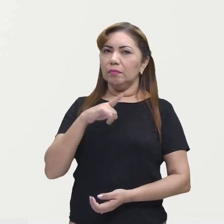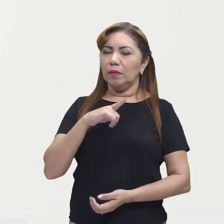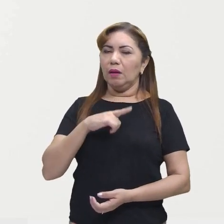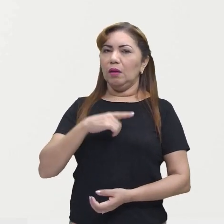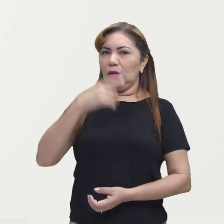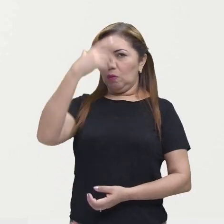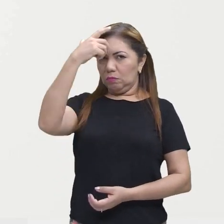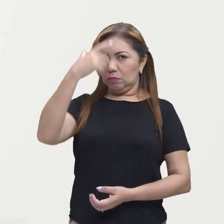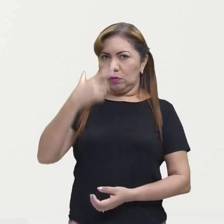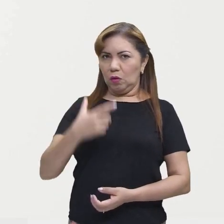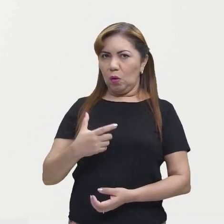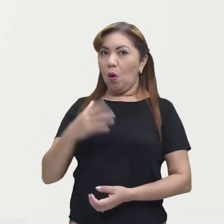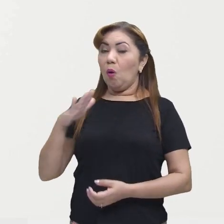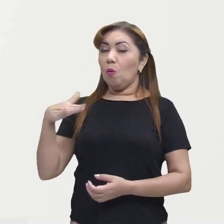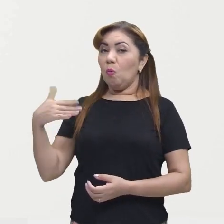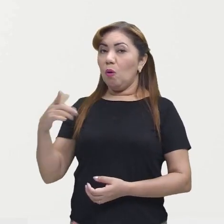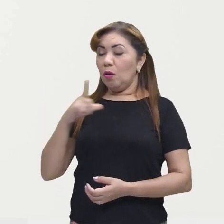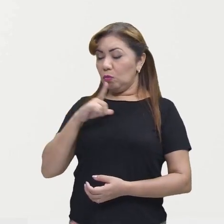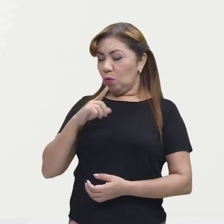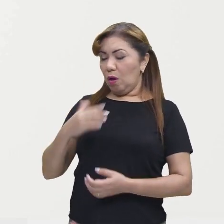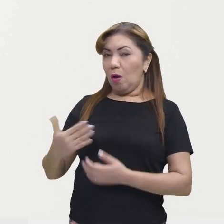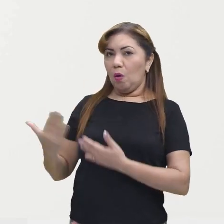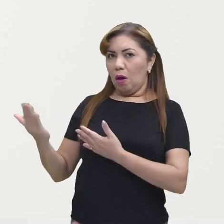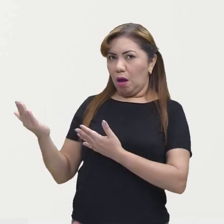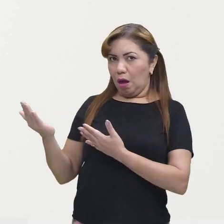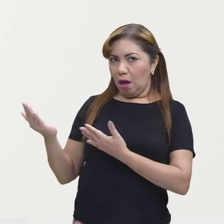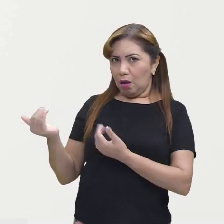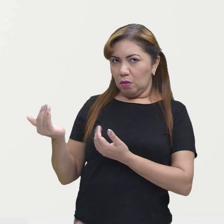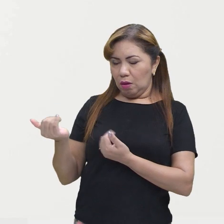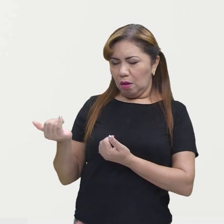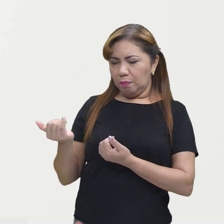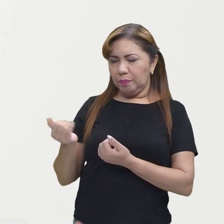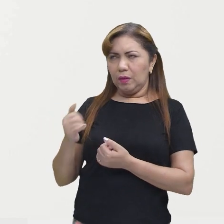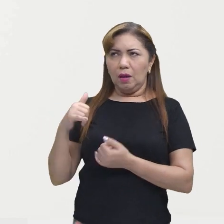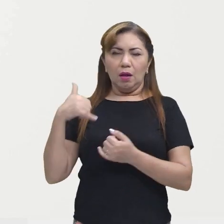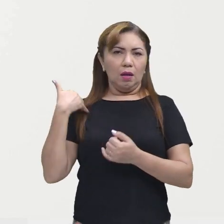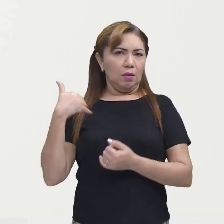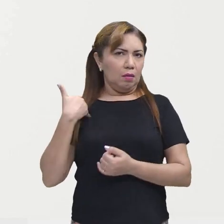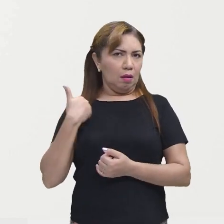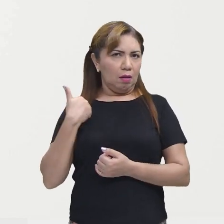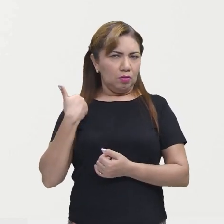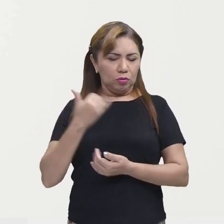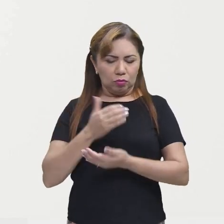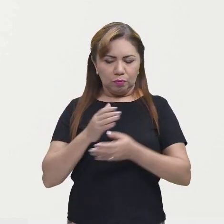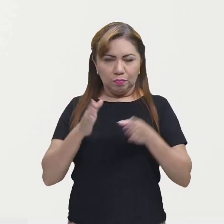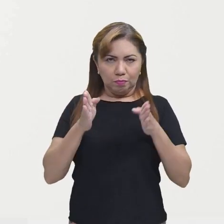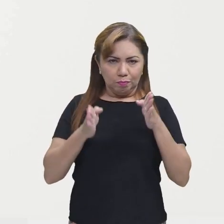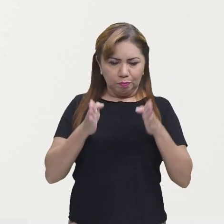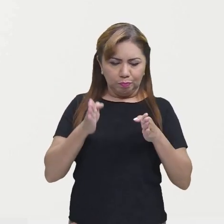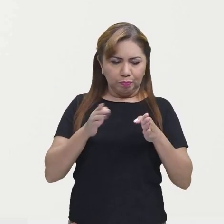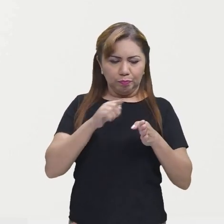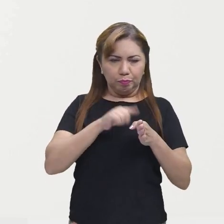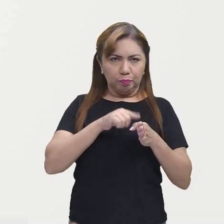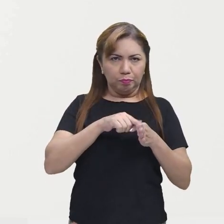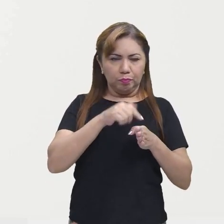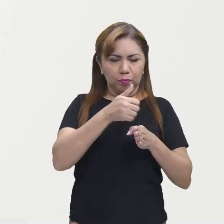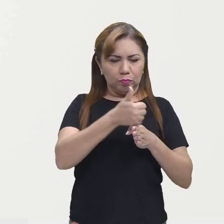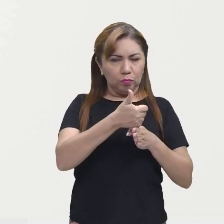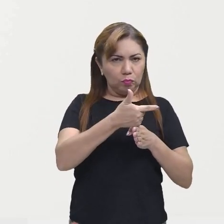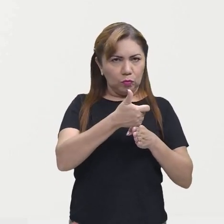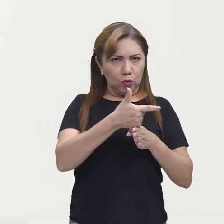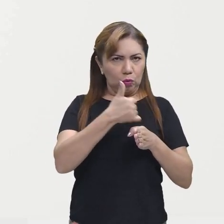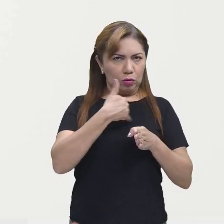a puberdade. Entre os 12 e 15 anos, mais ou menos, é quando os órgãos